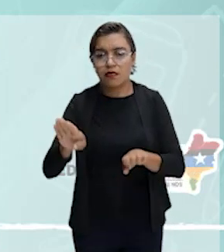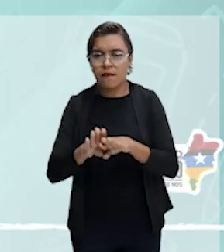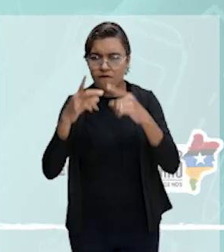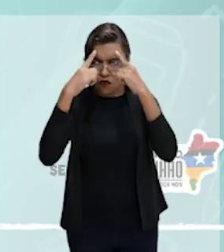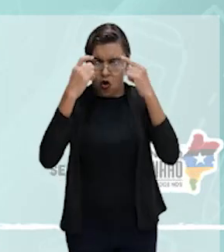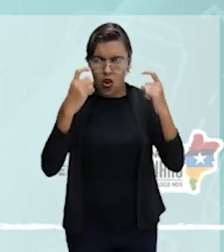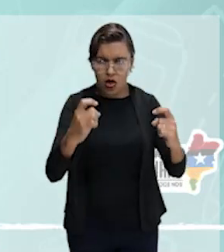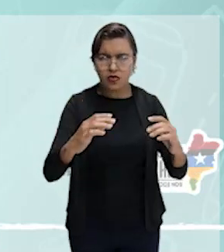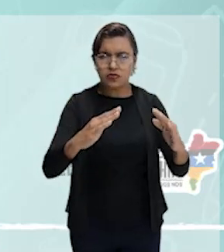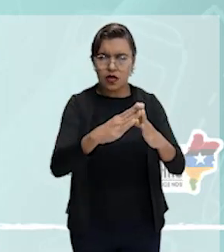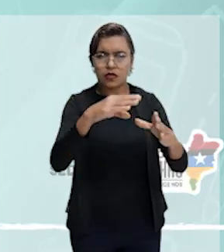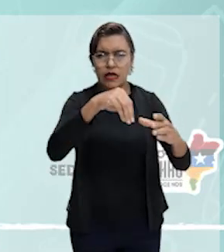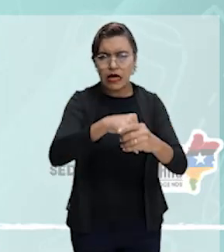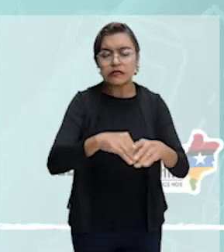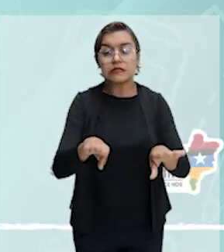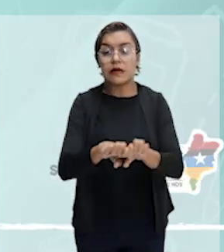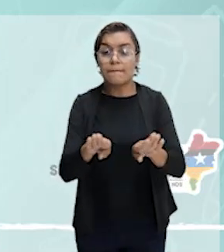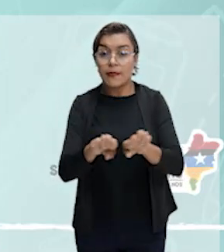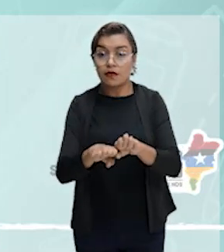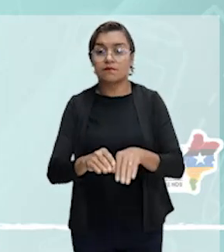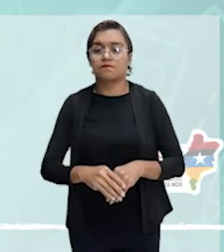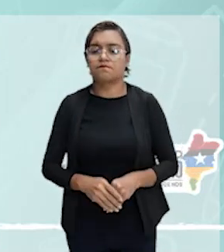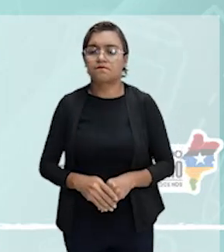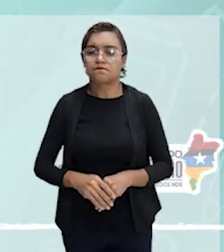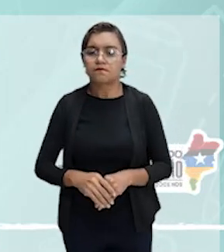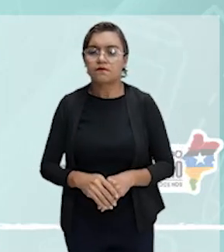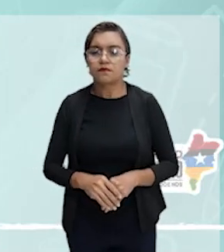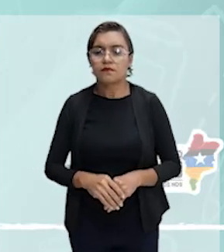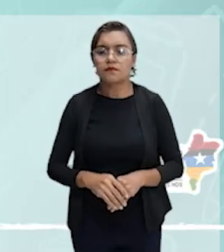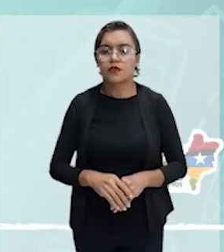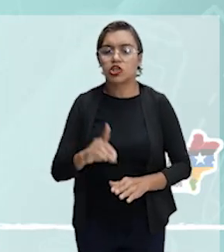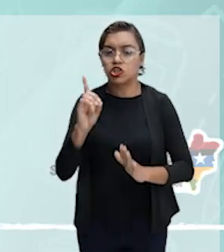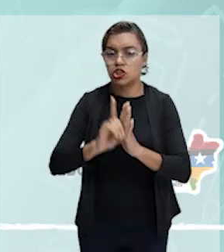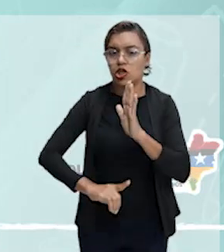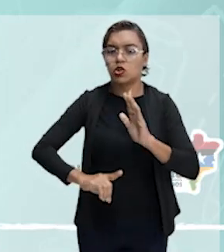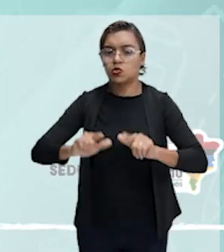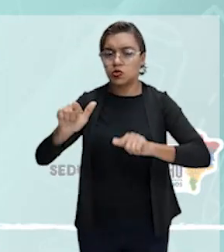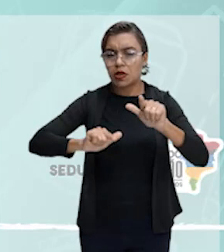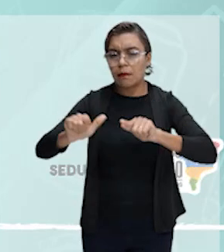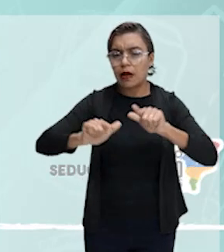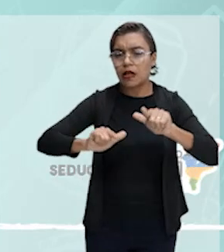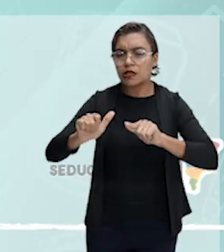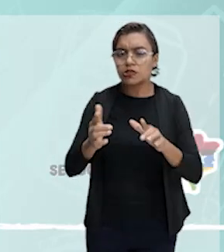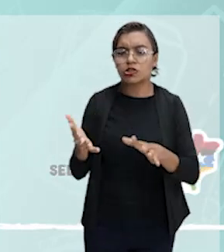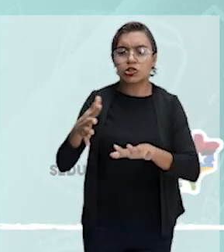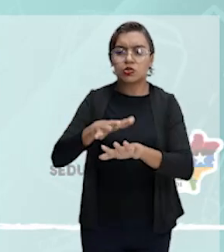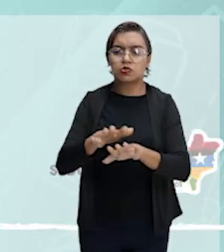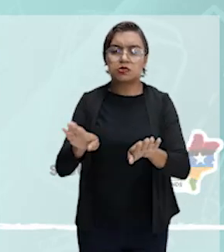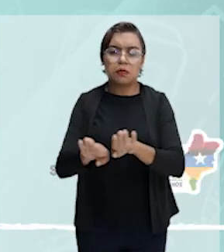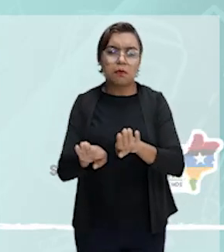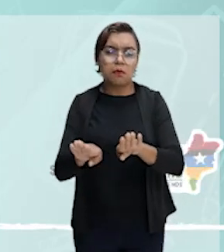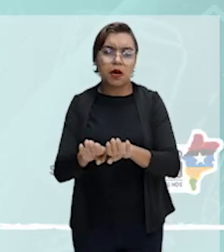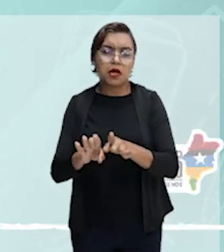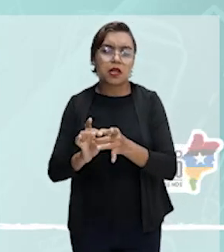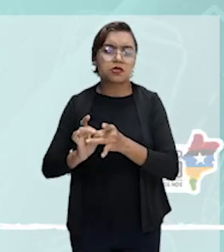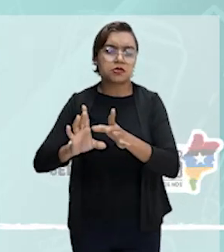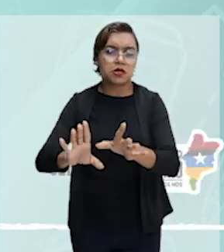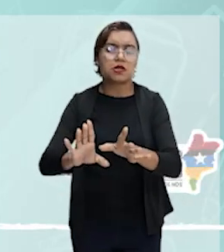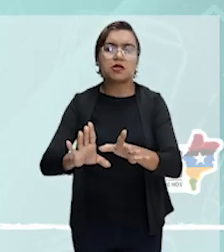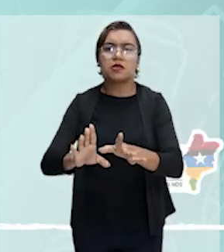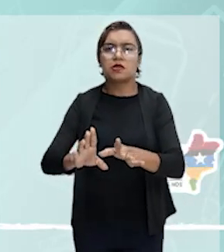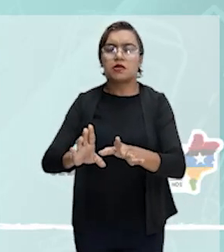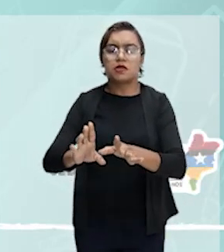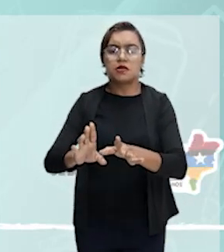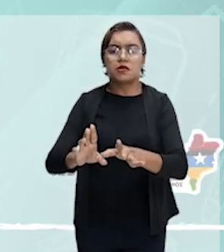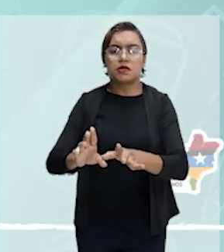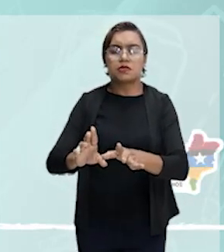caso contrário, contra a violência doméstica, o assédio e estupro. A favor dos direitos trabalhistas das mulheres, incluindo a licença maternidade, salários iguais